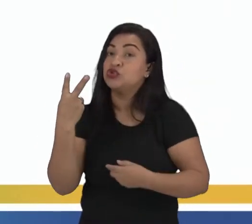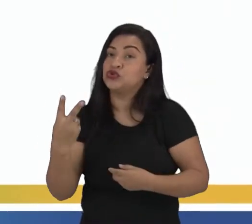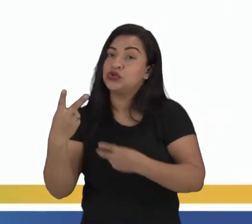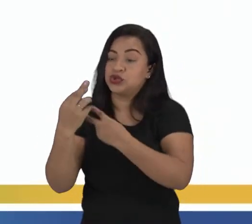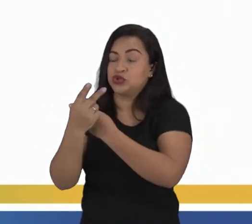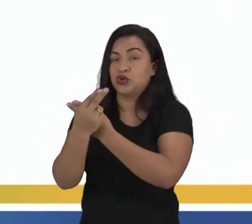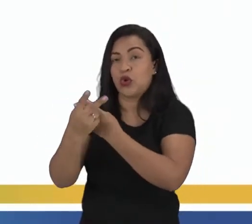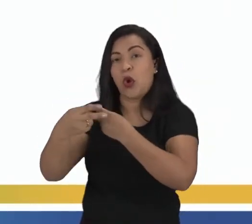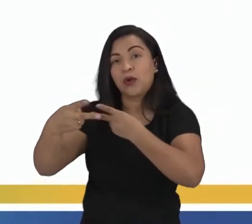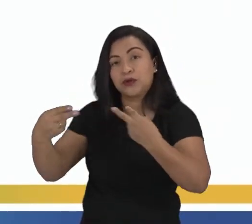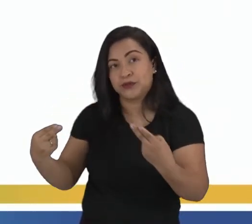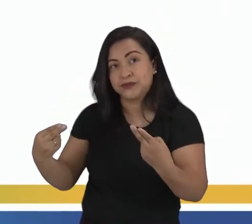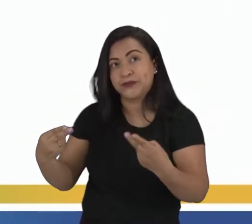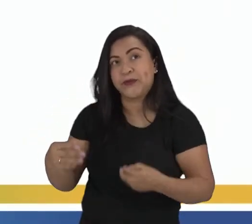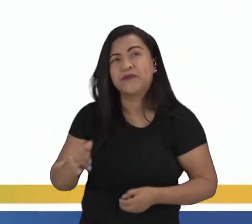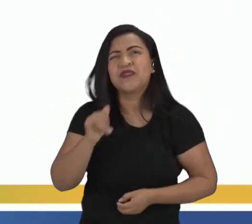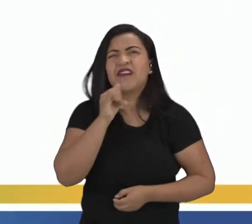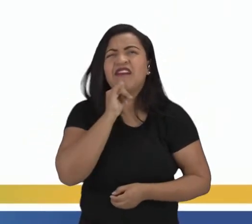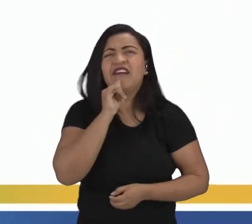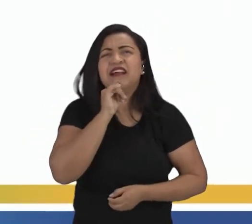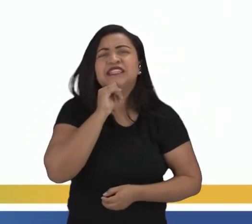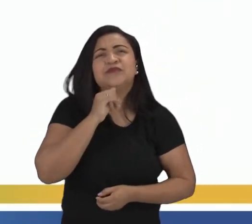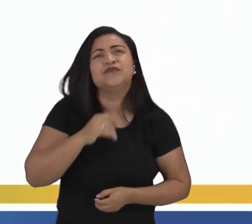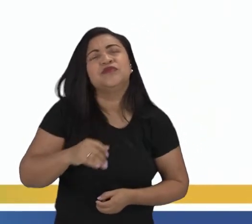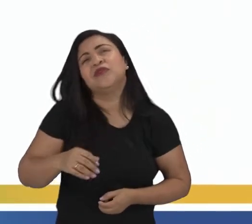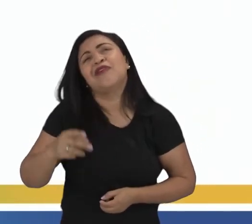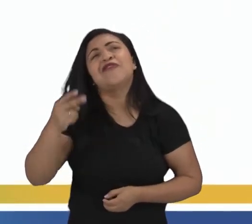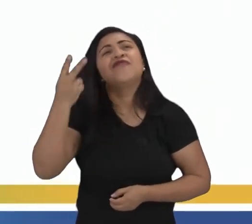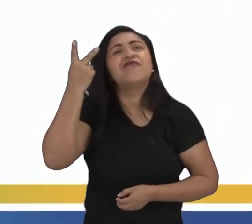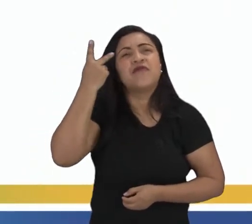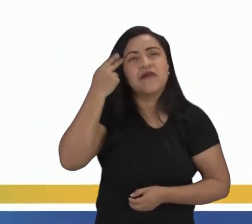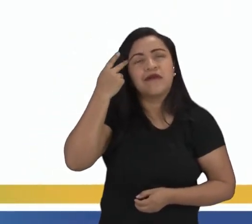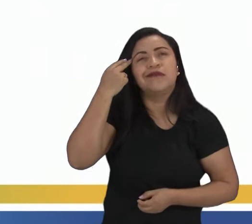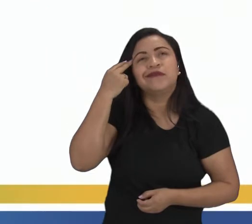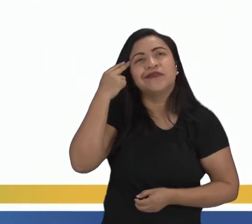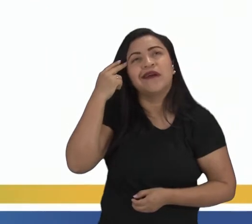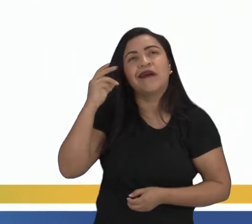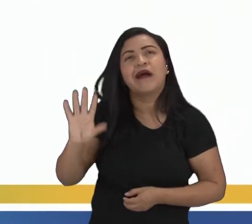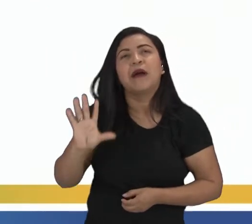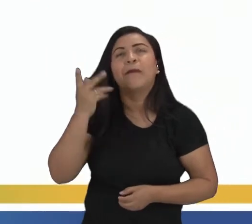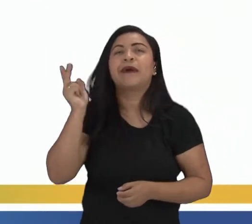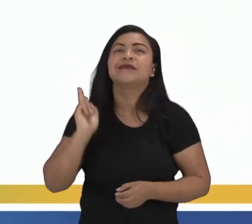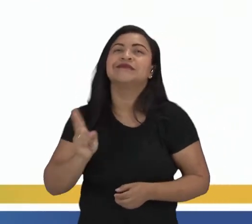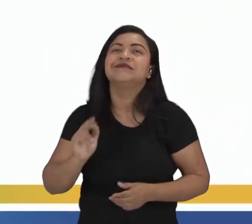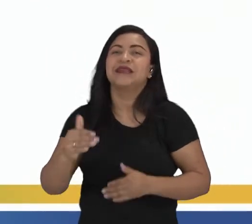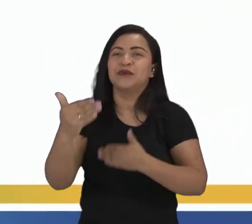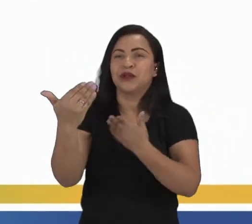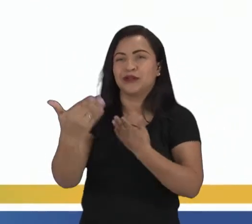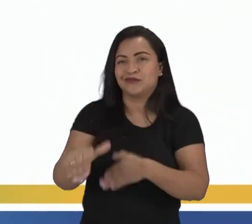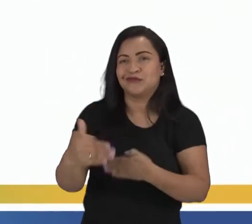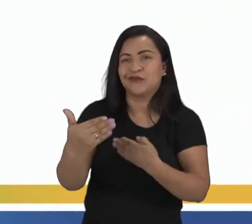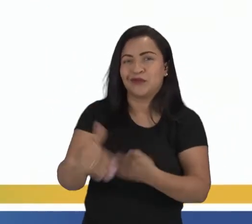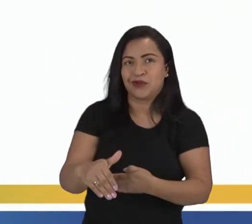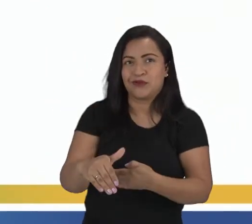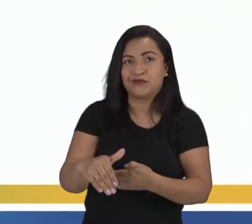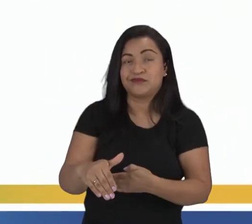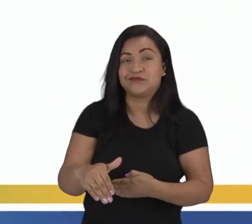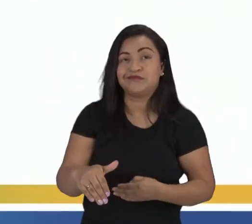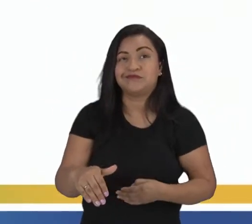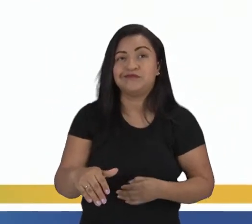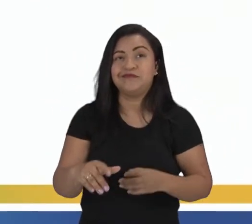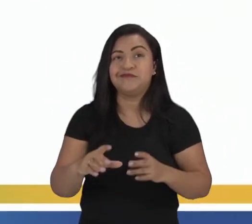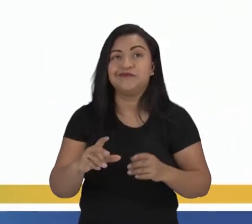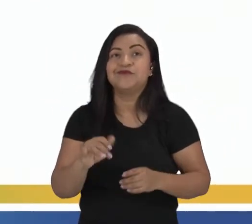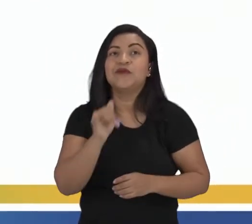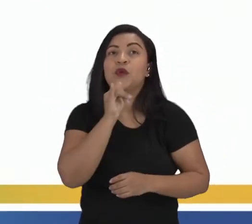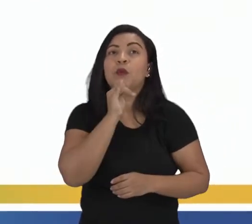exemplos clássicos que aparecem em muitas questões de provas e vestibulares. A questão da força-peso